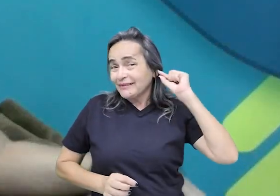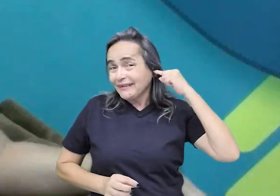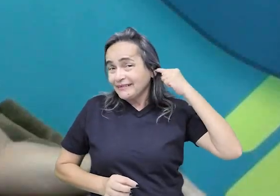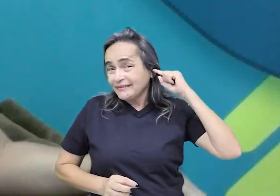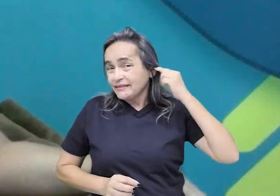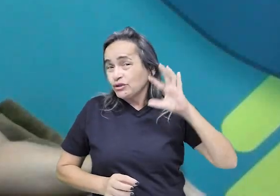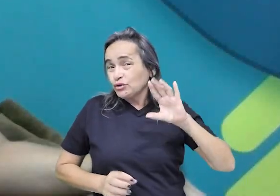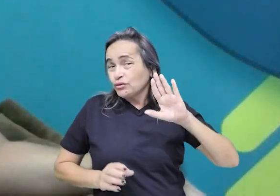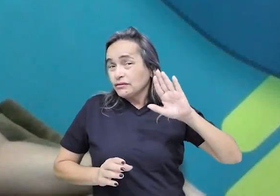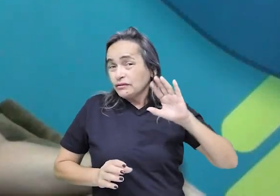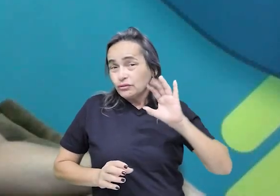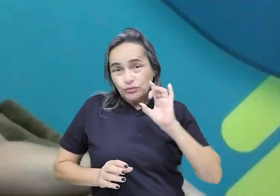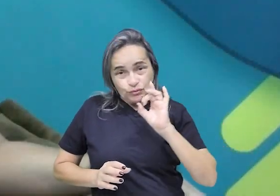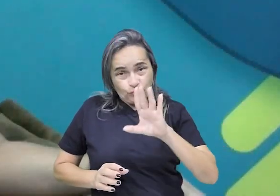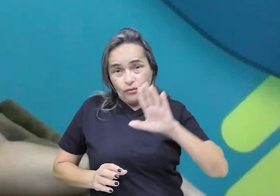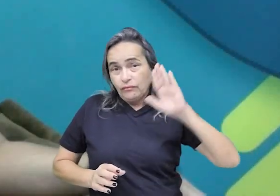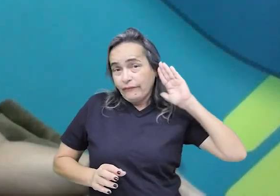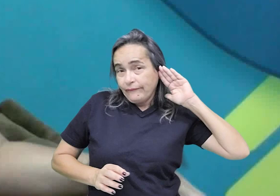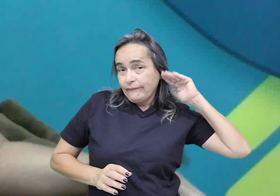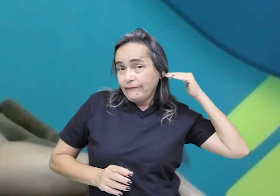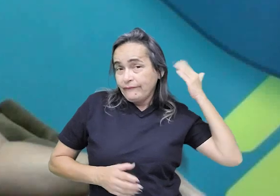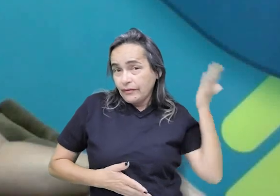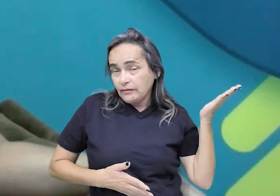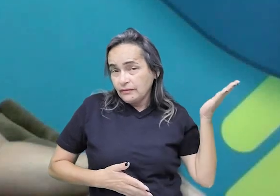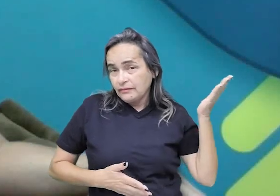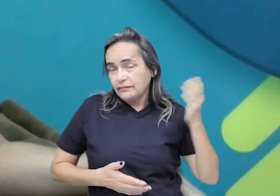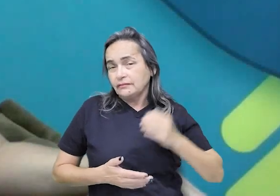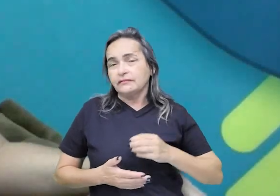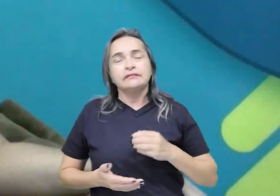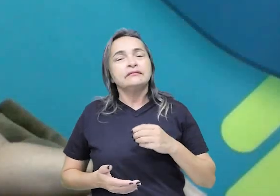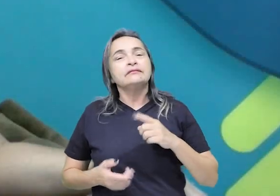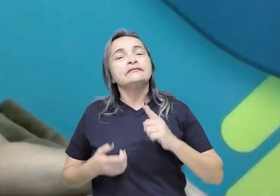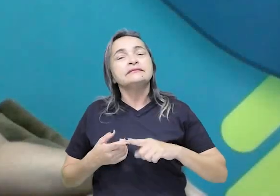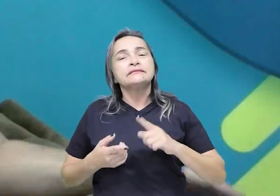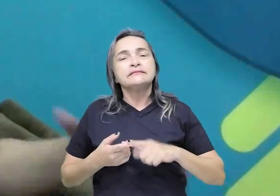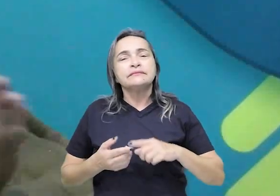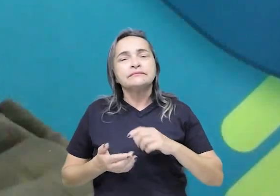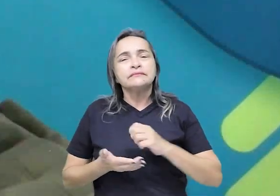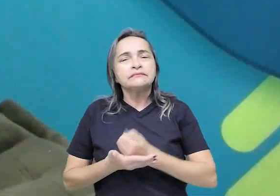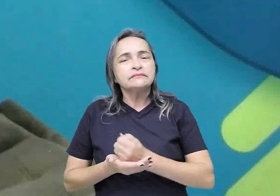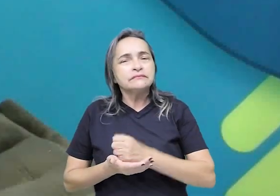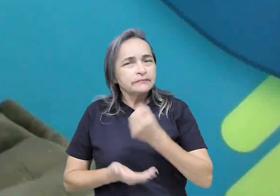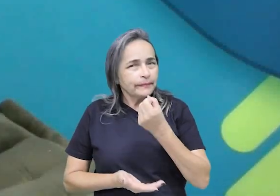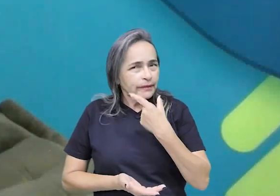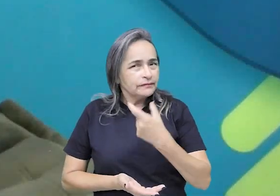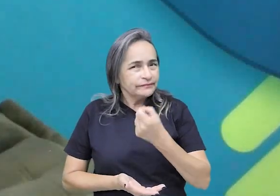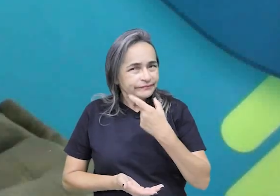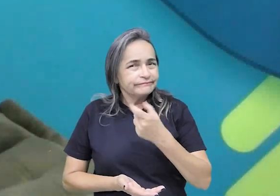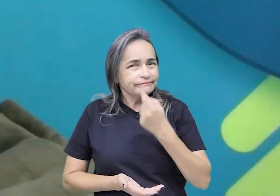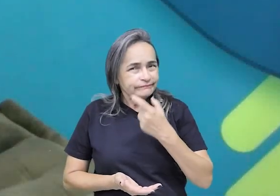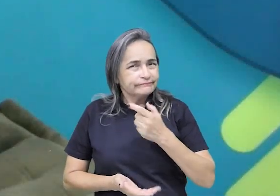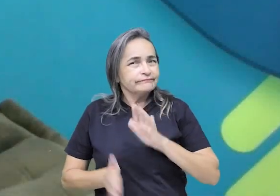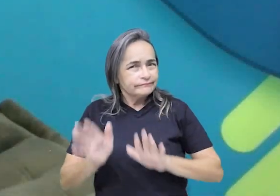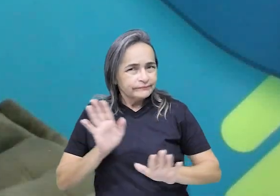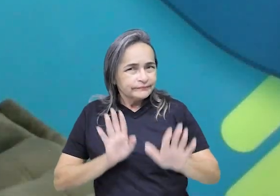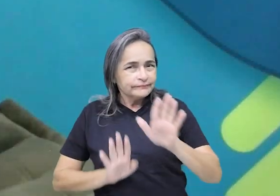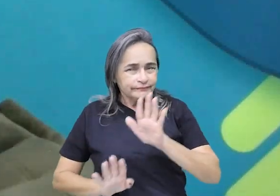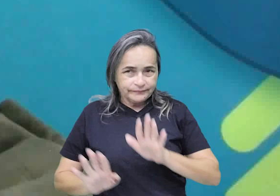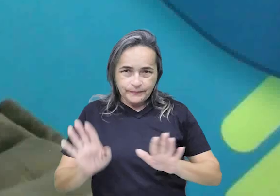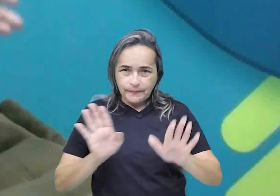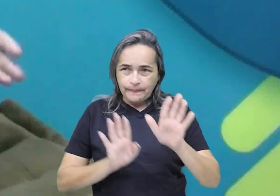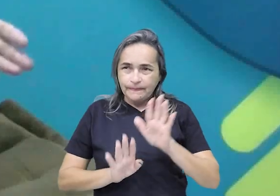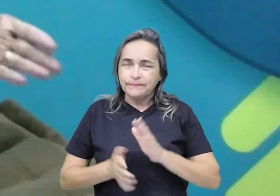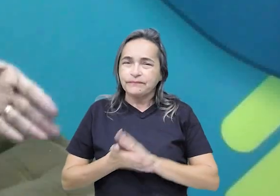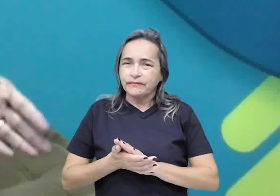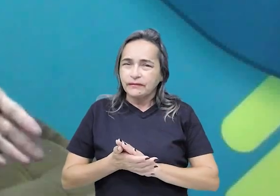externa. A questão dos medicamentos também. Ter o cuidado de tomar medicamentos, mas